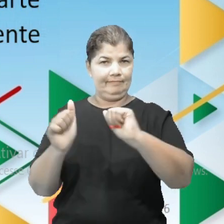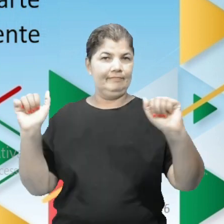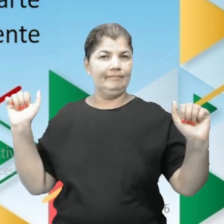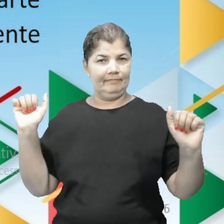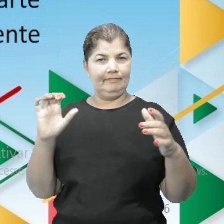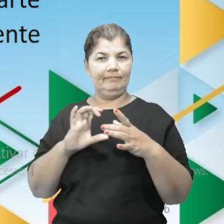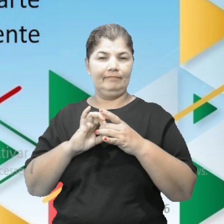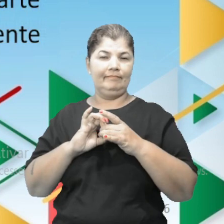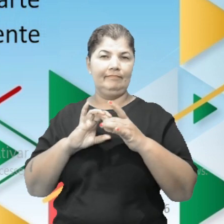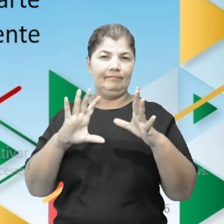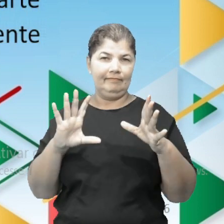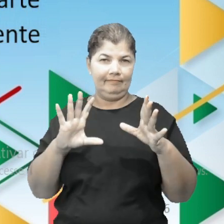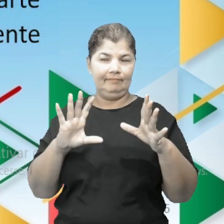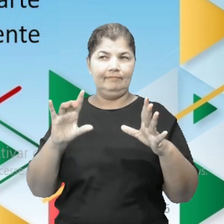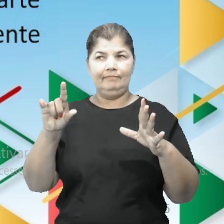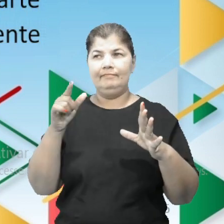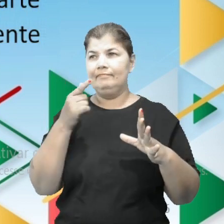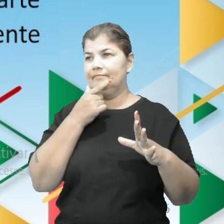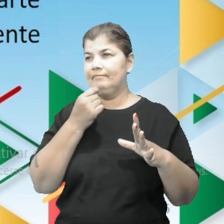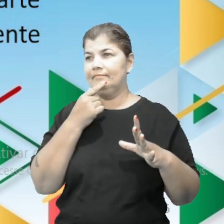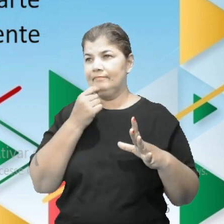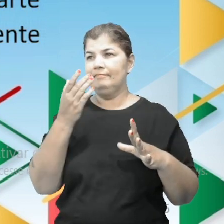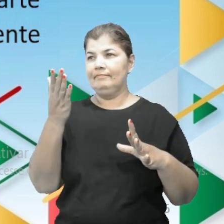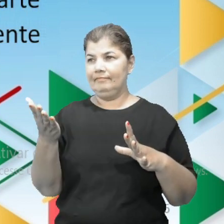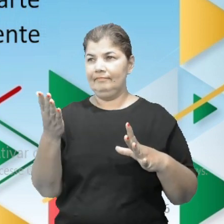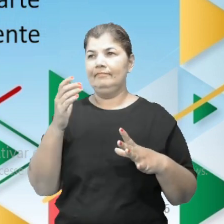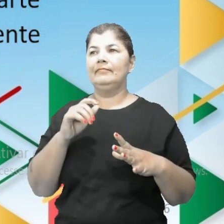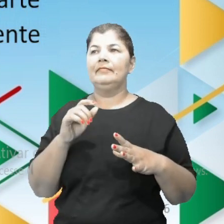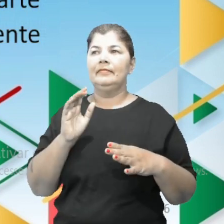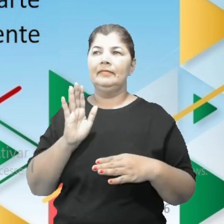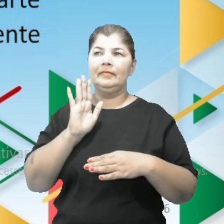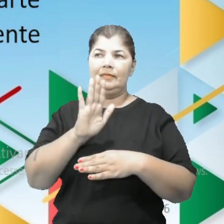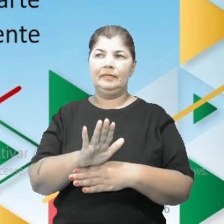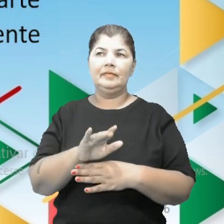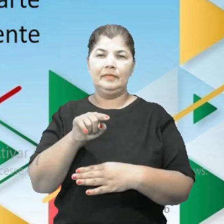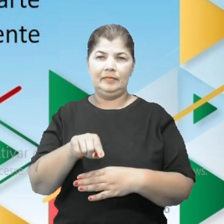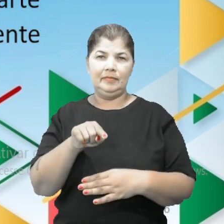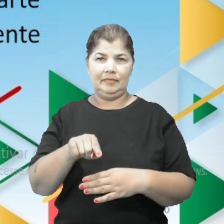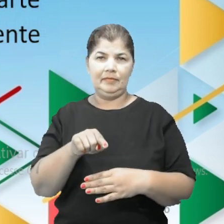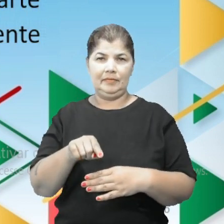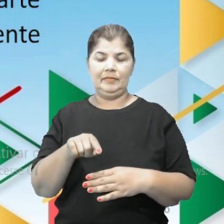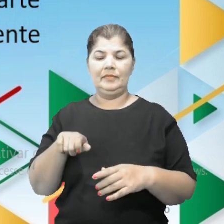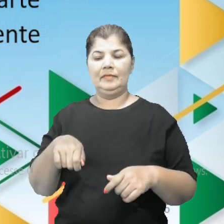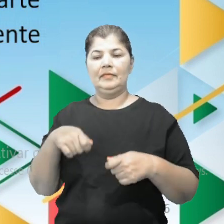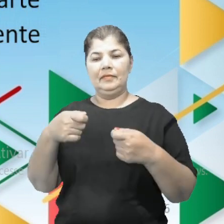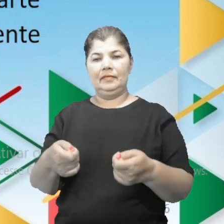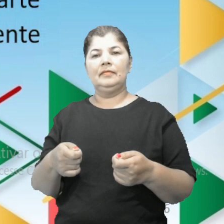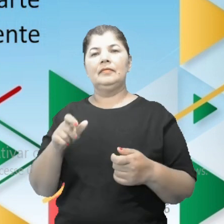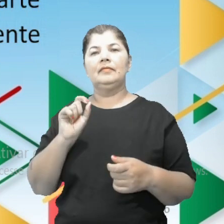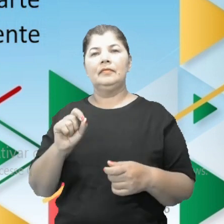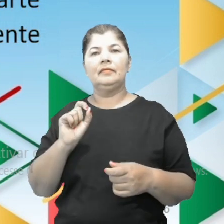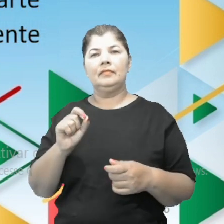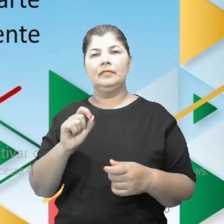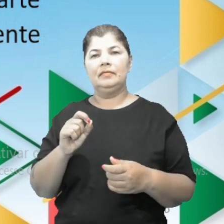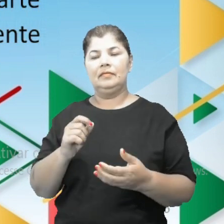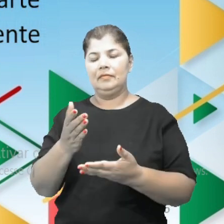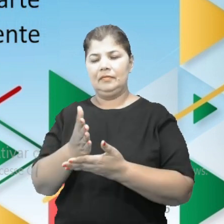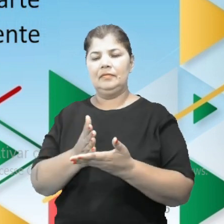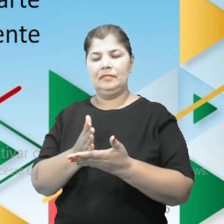apoio de Louverture, ascendeu o quê? Ao poder na parte ocidental da ilha.